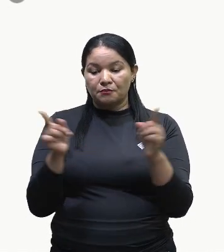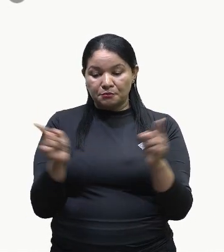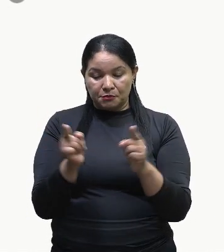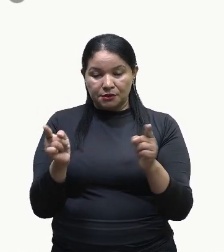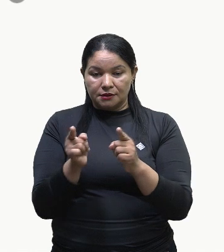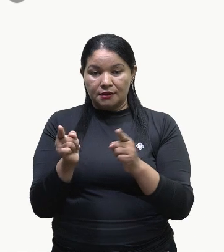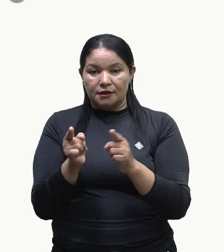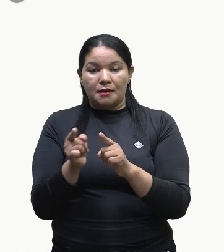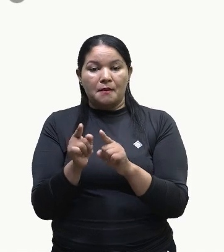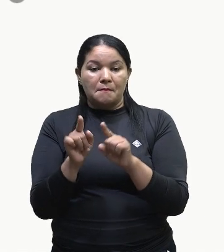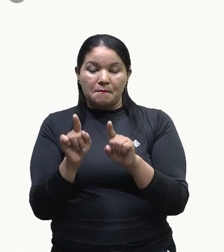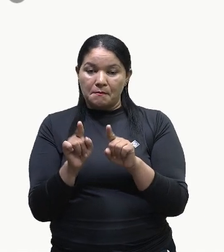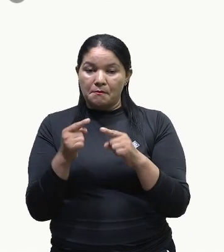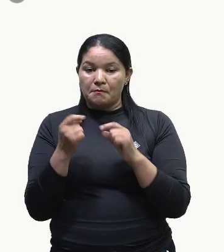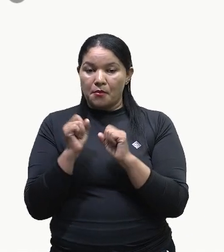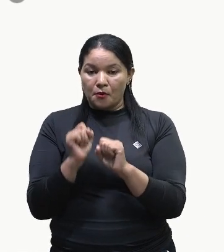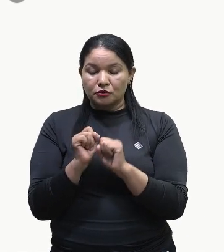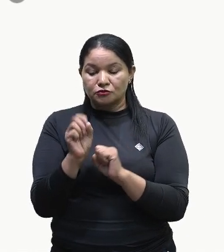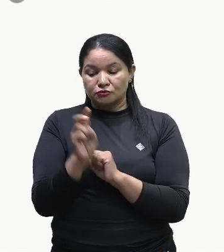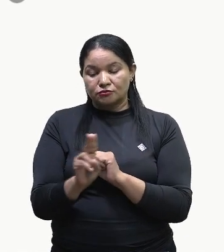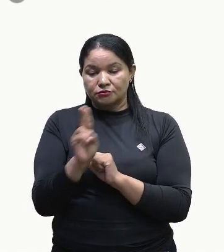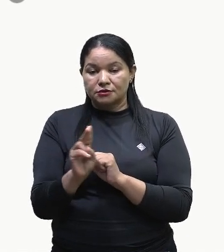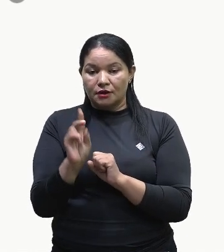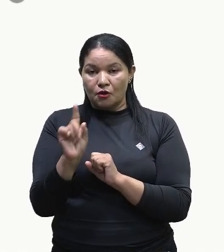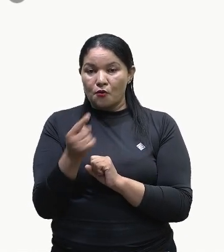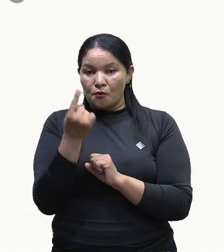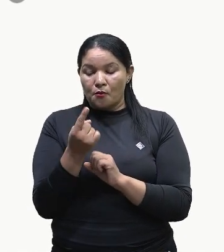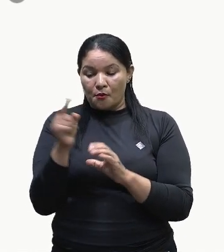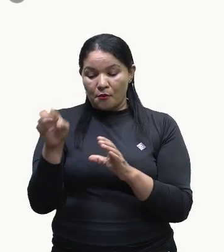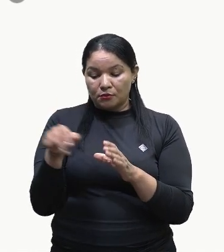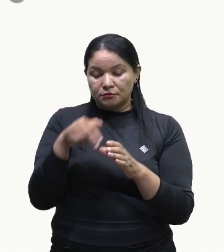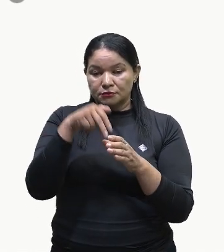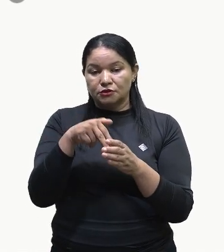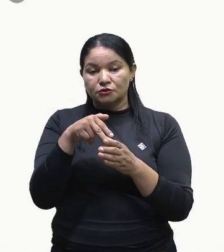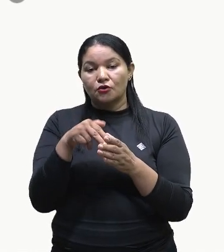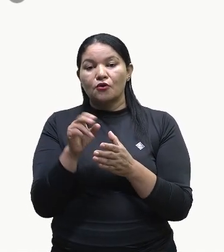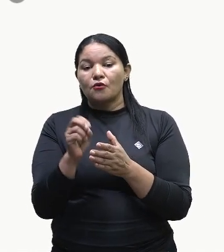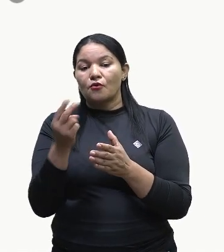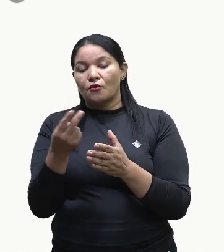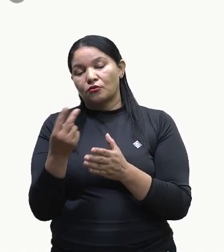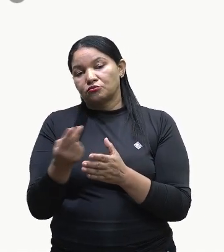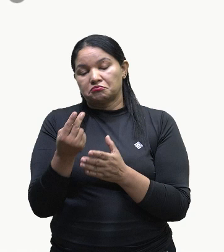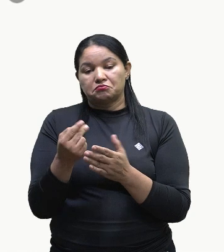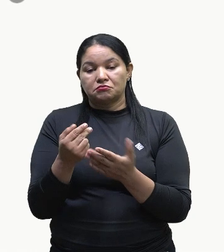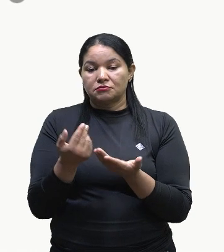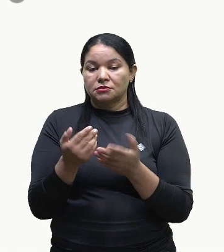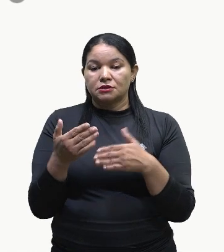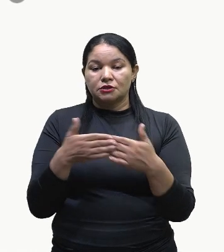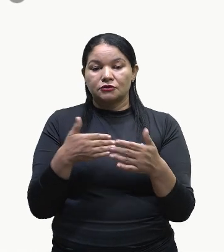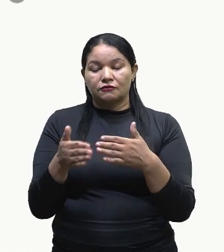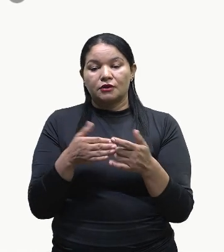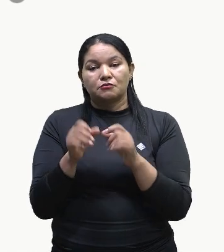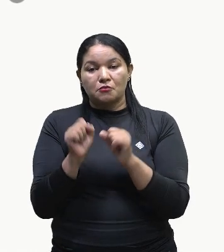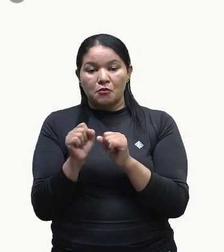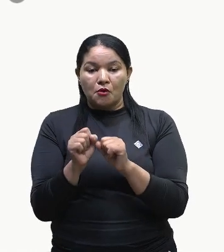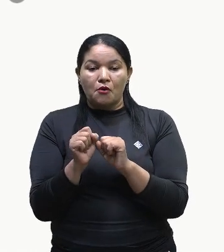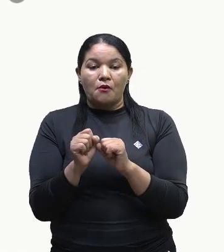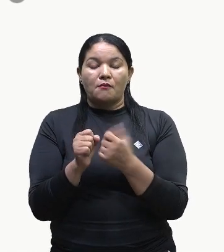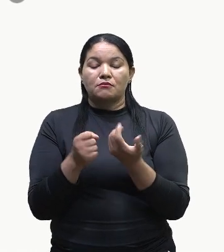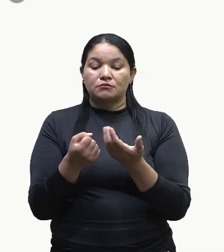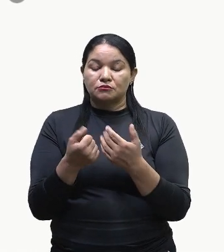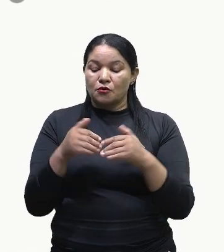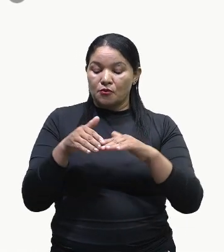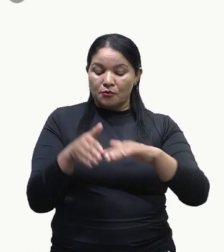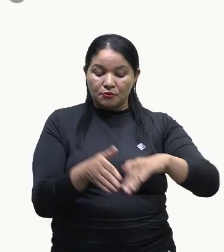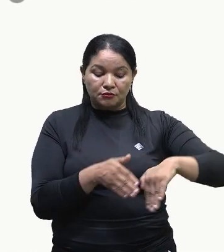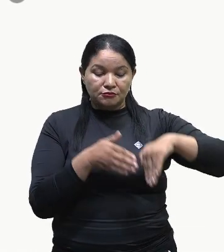ser tripulada por uma ou por mais pessoas, né? Que ela é impulsionada, por exemplo, por remo, né? Eles